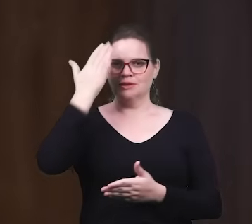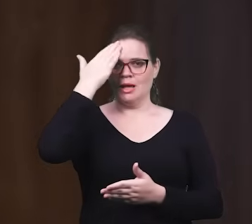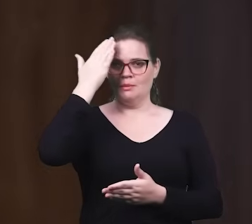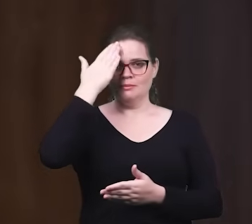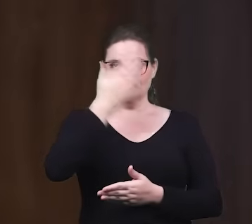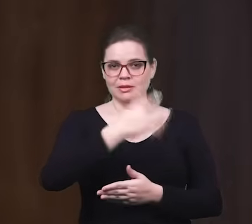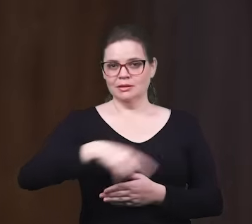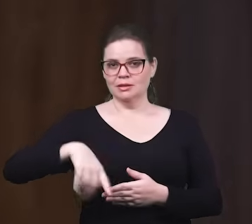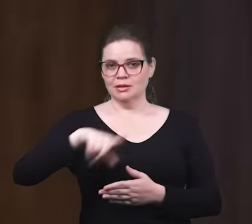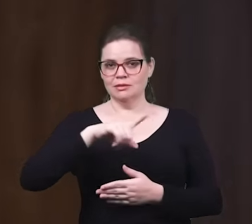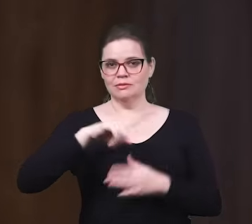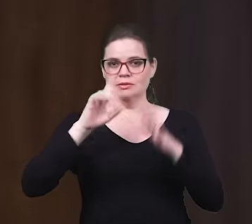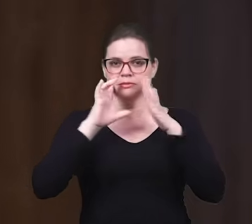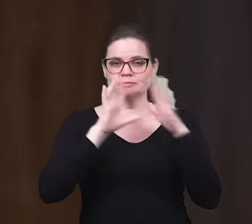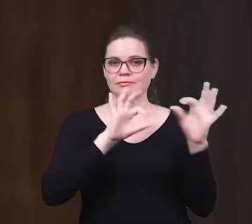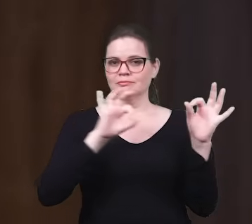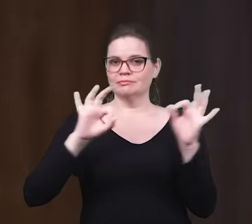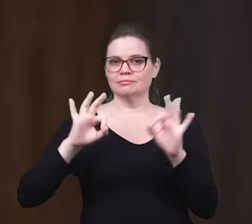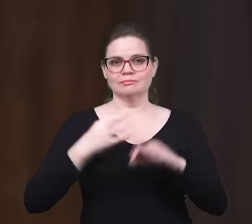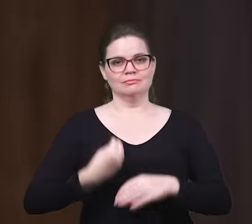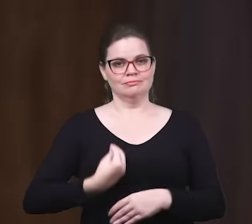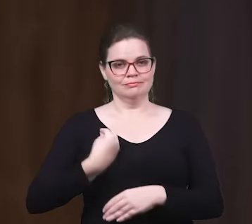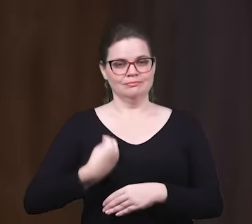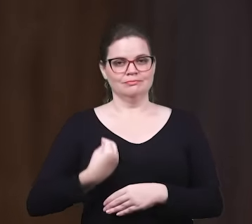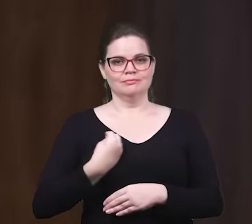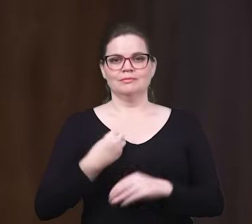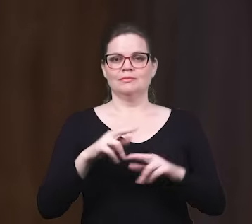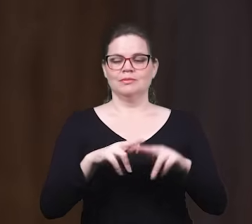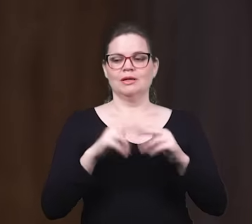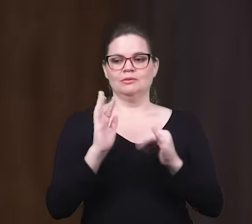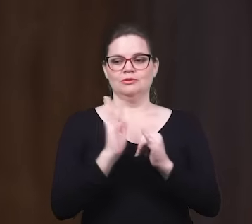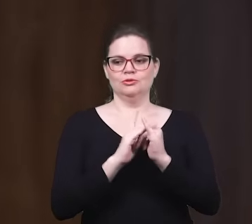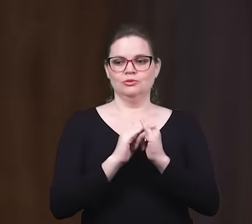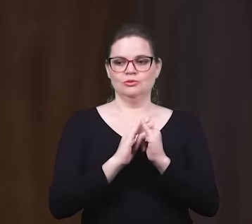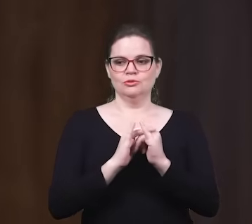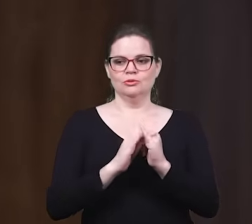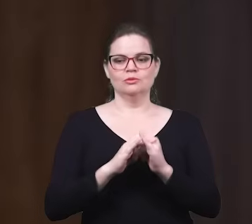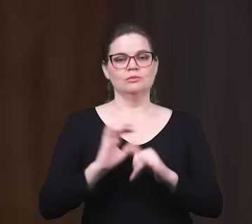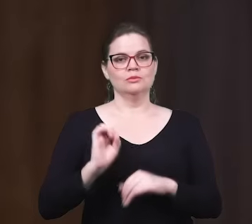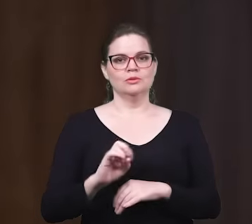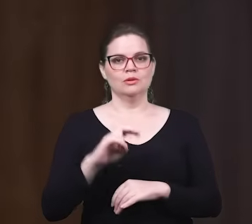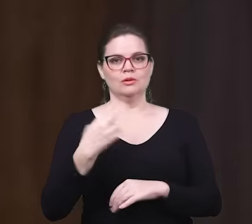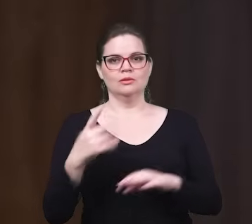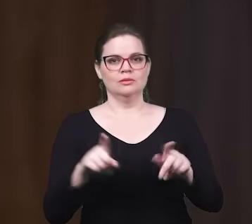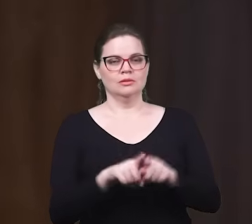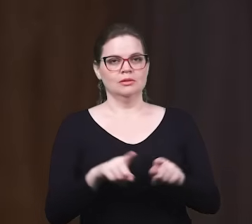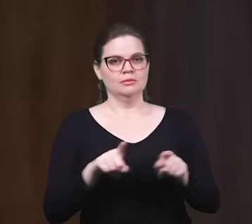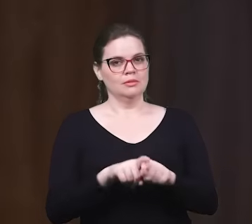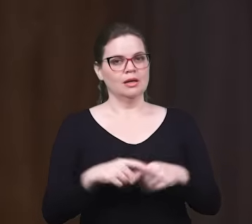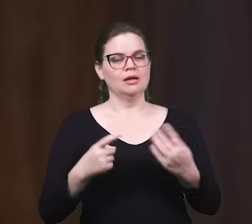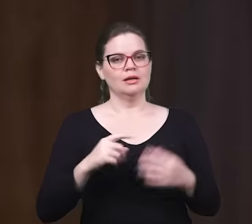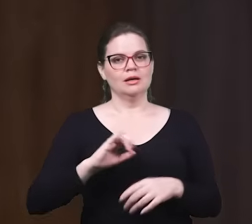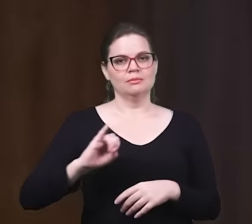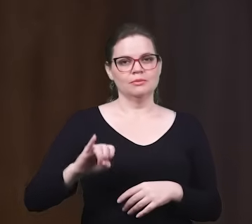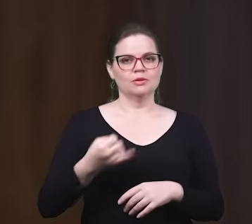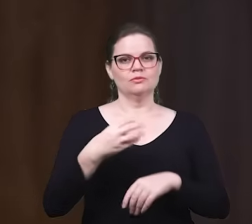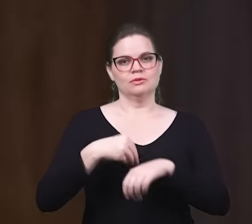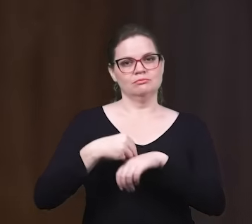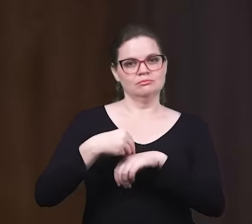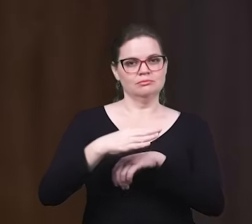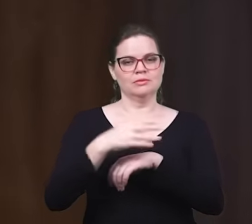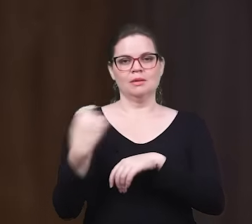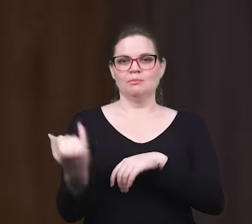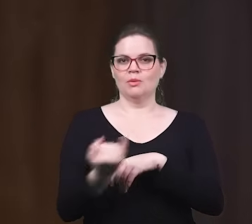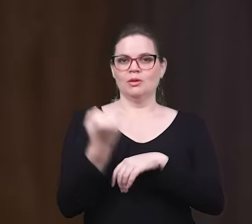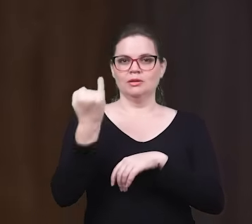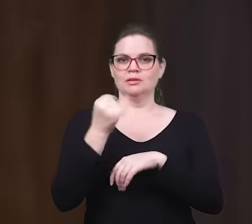minha irmã, que participa conosco pelo YouTube. E aproveitamos a oportunidade para dizer da importância